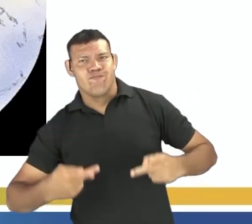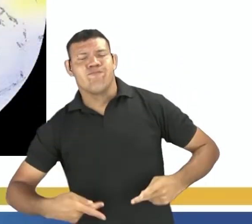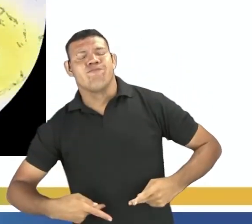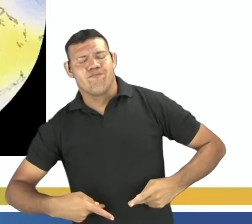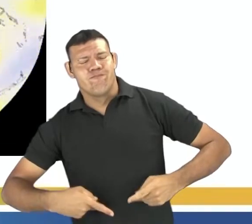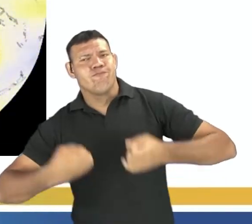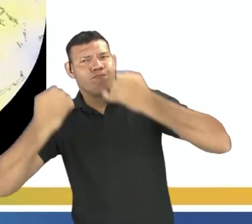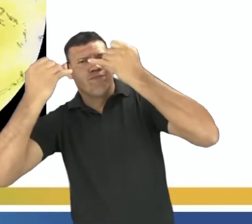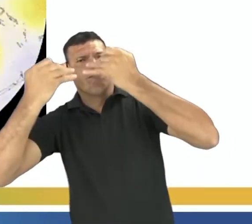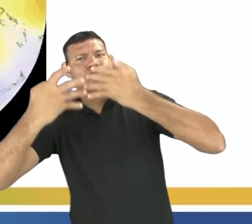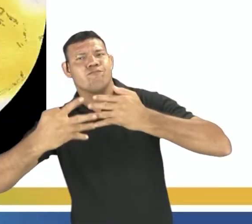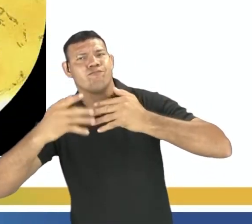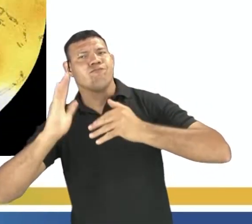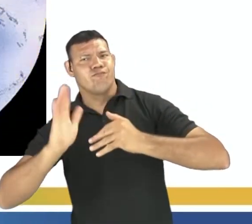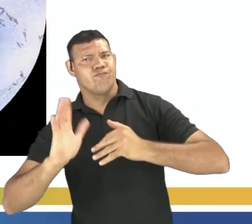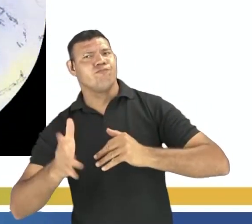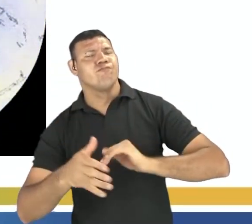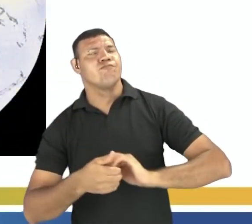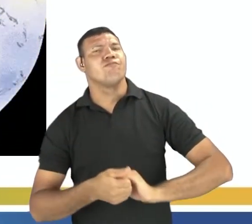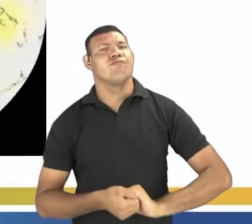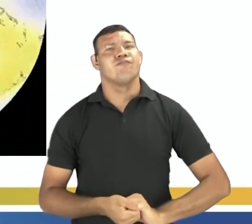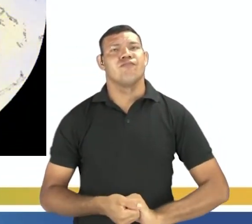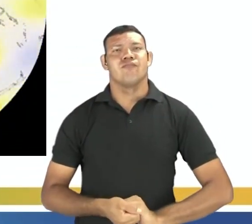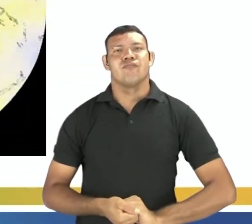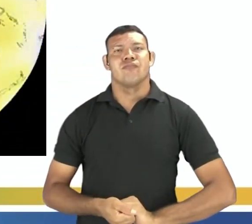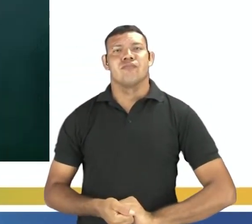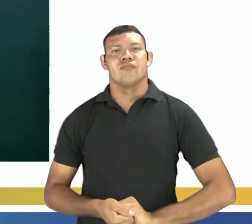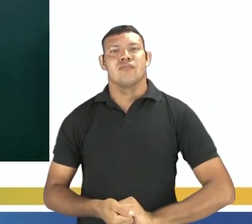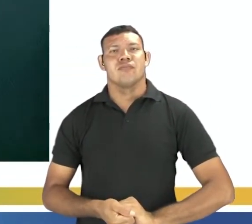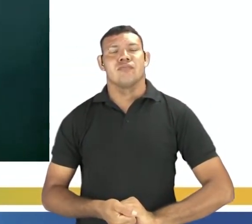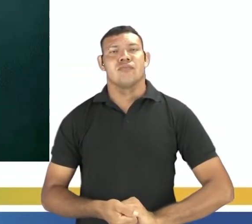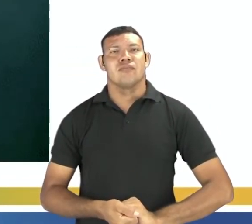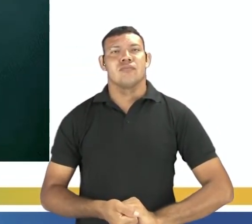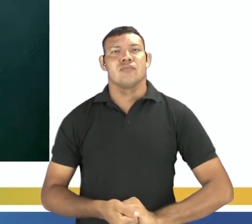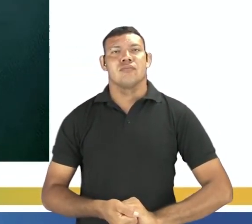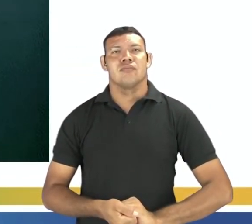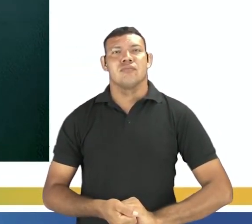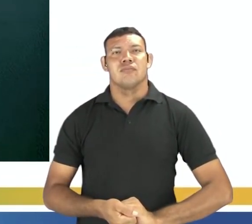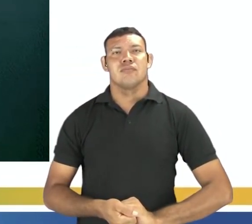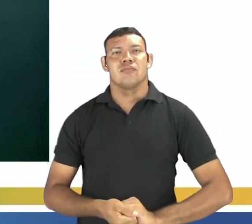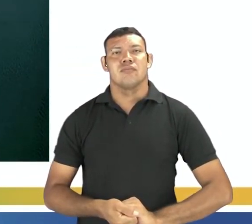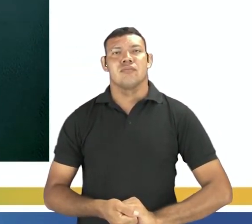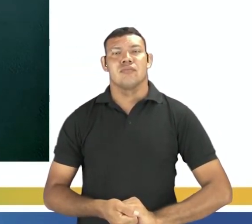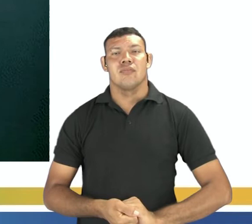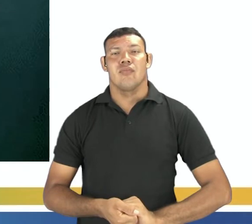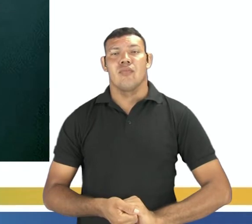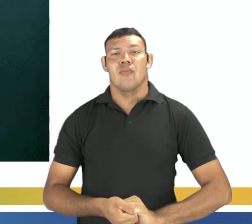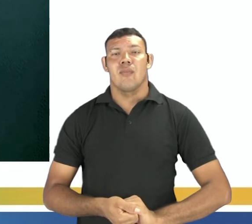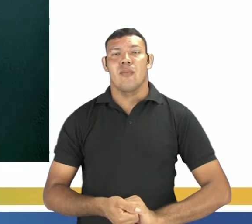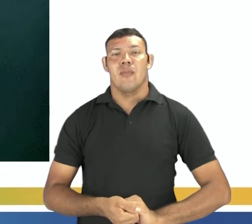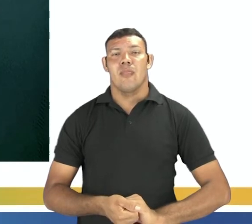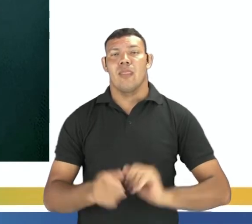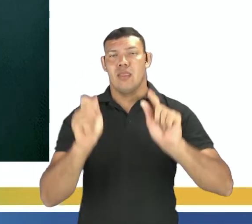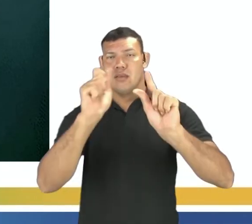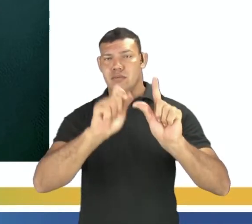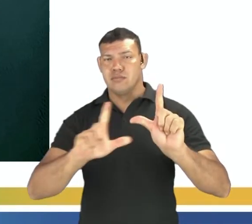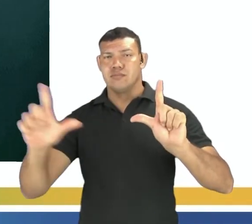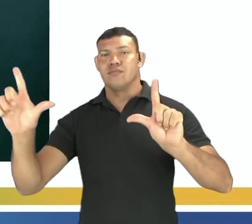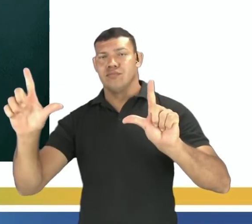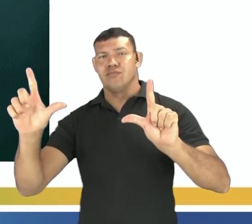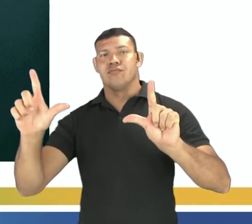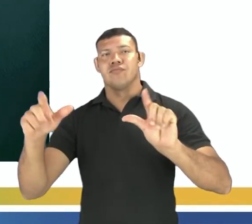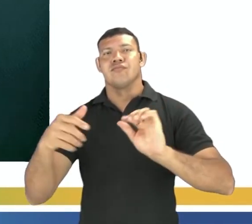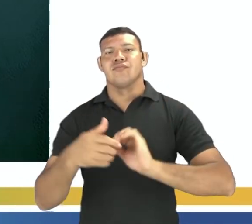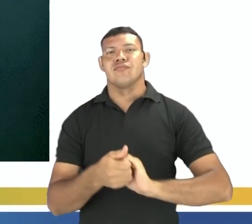mencionado anteriormente aqui para vocês, tá? Nessa outra ilustração, vocês podem perceber